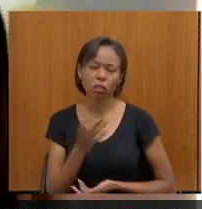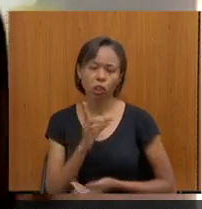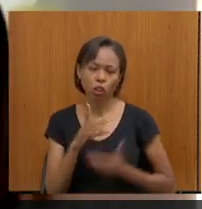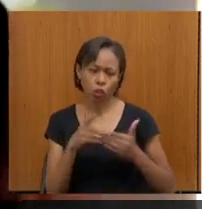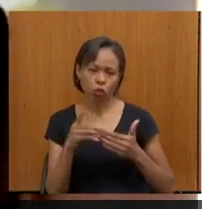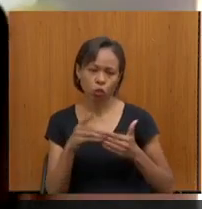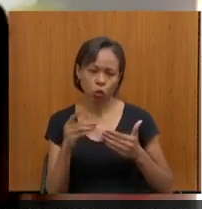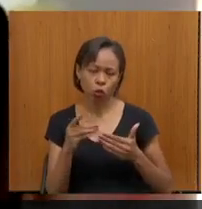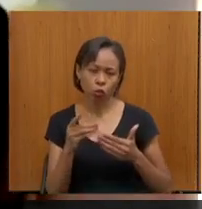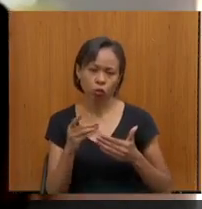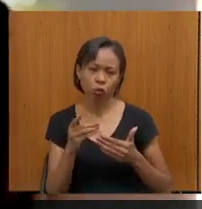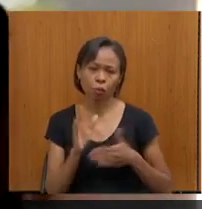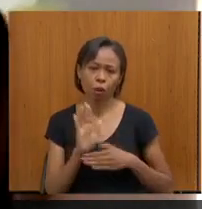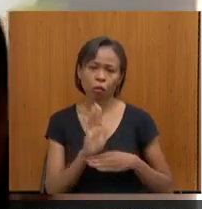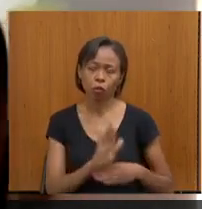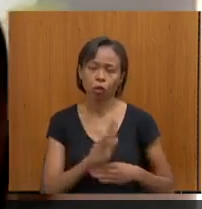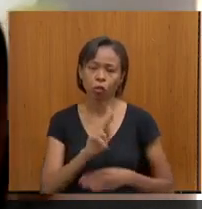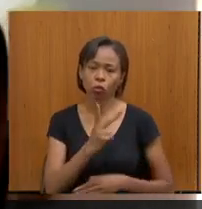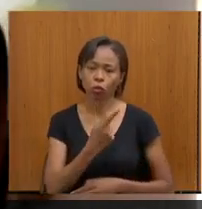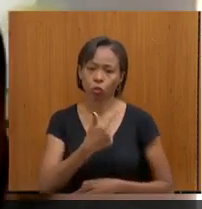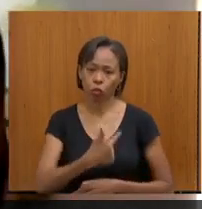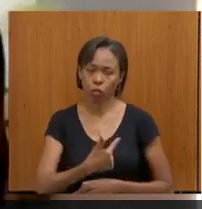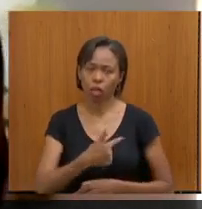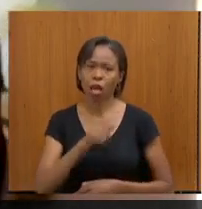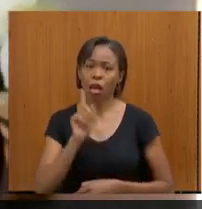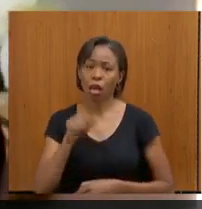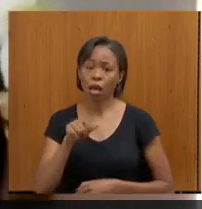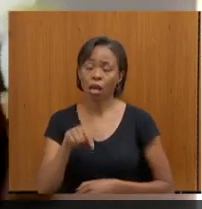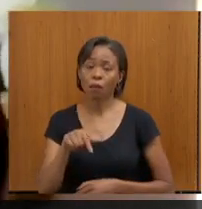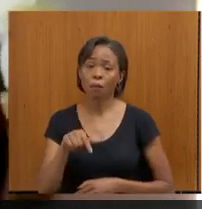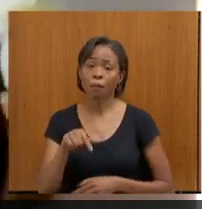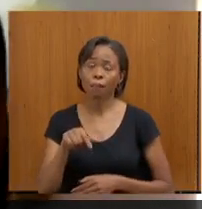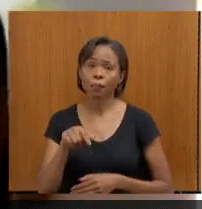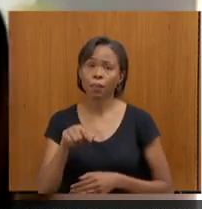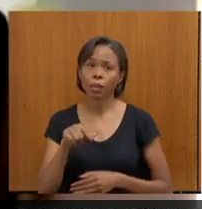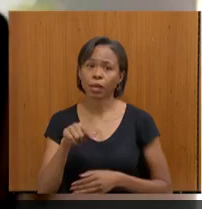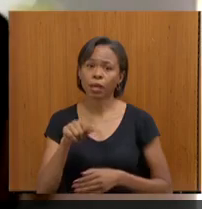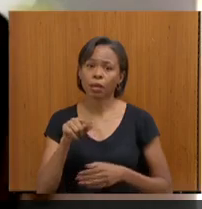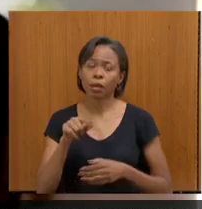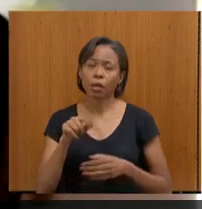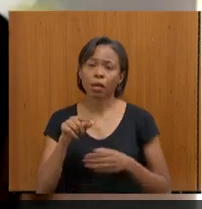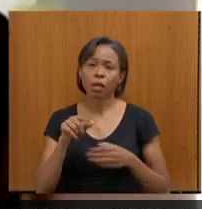das três grandes petroleiras chinesas e